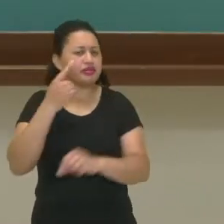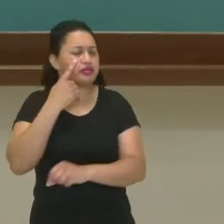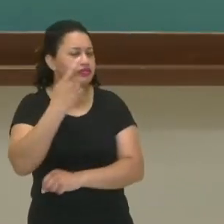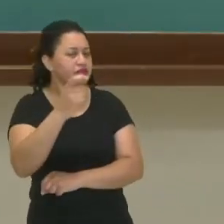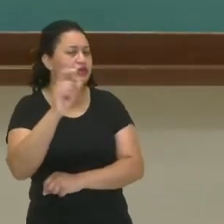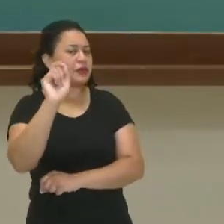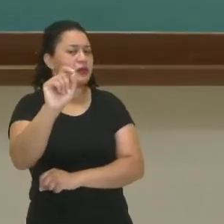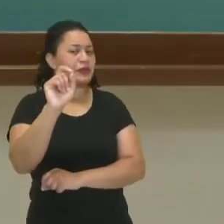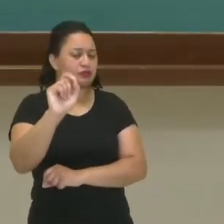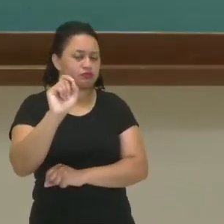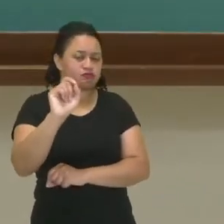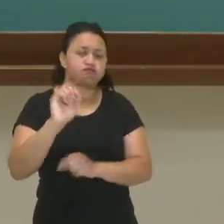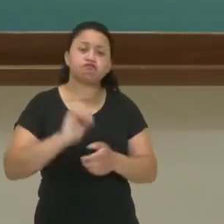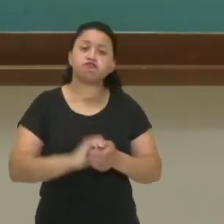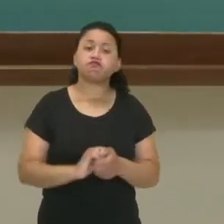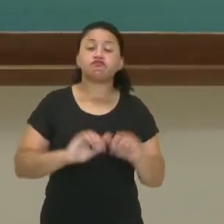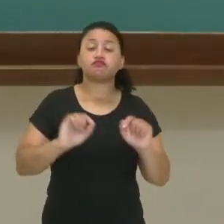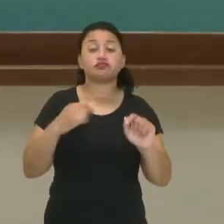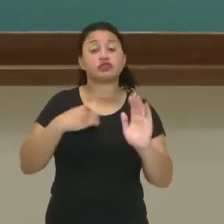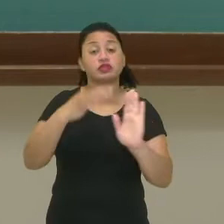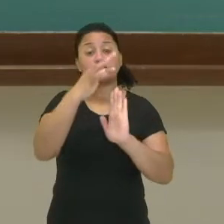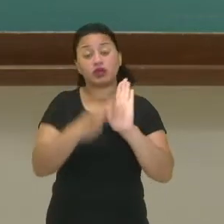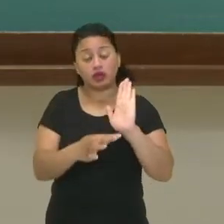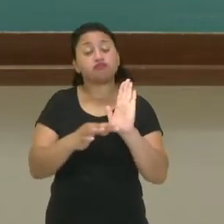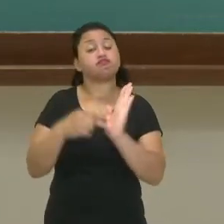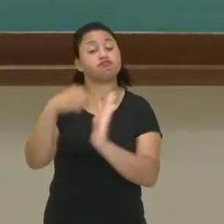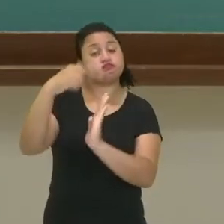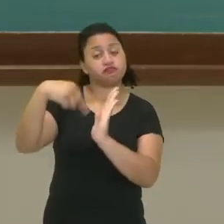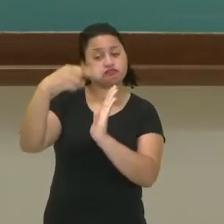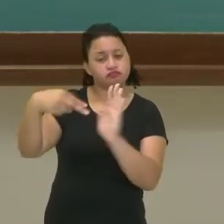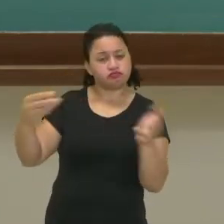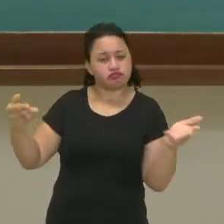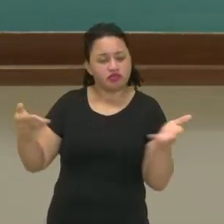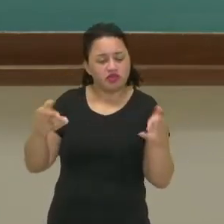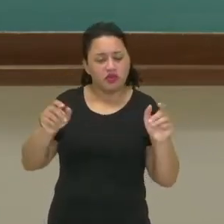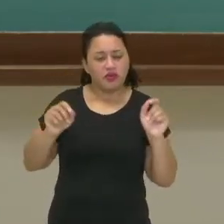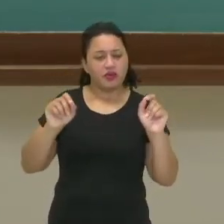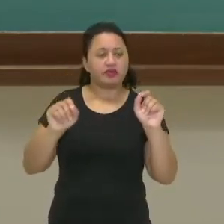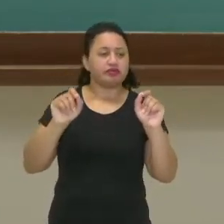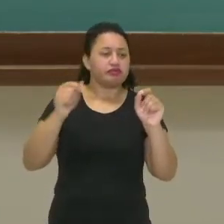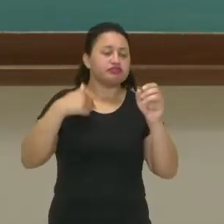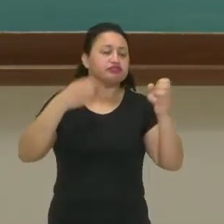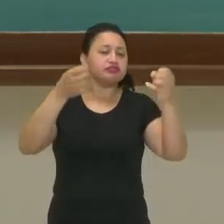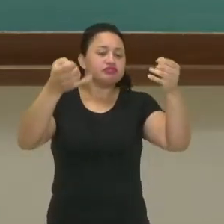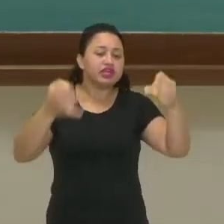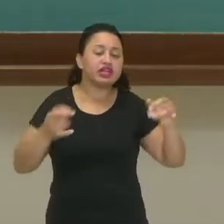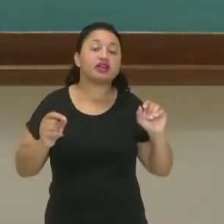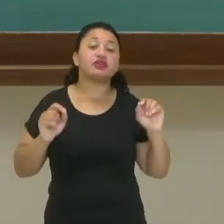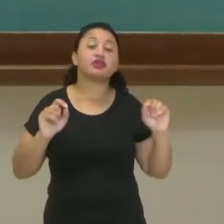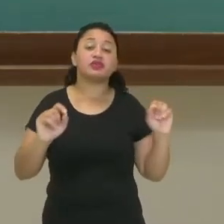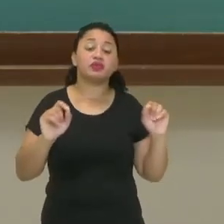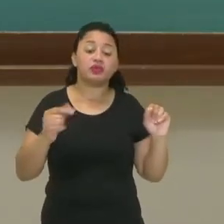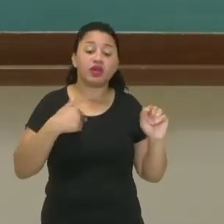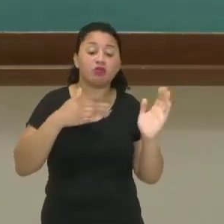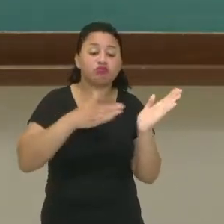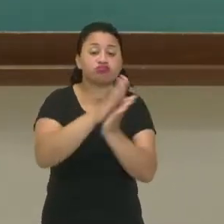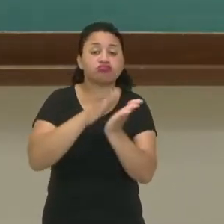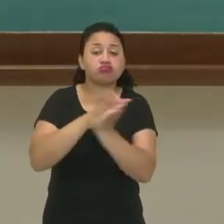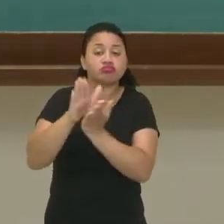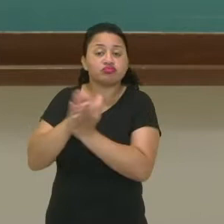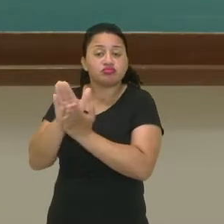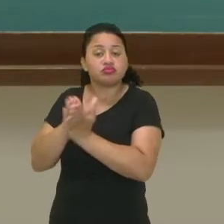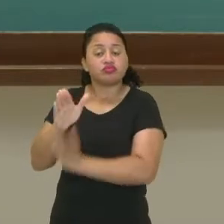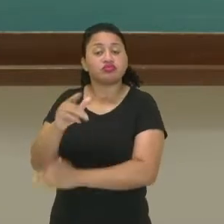cara, esse texto que nós estamos lendo aqui está falando do quê? Do consumo que nós